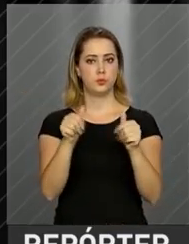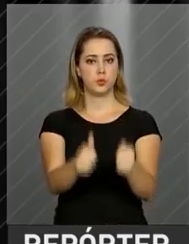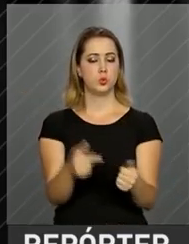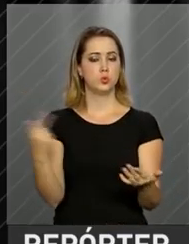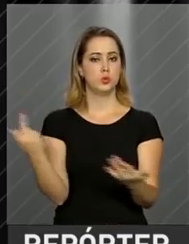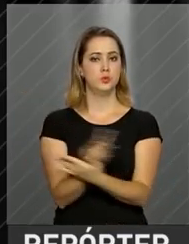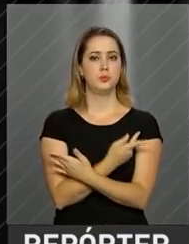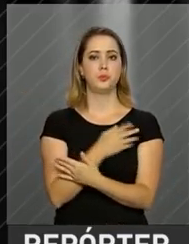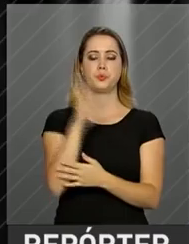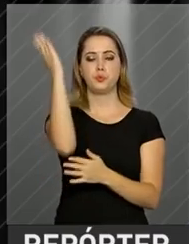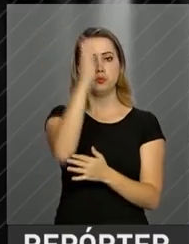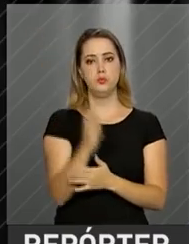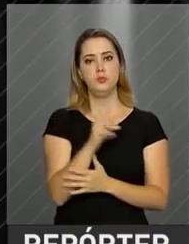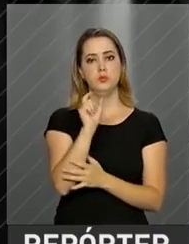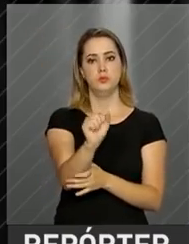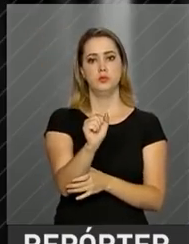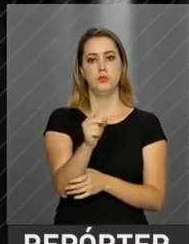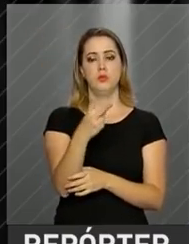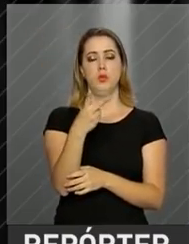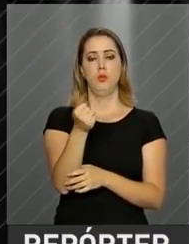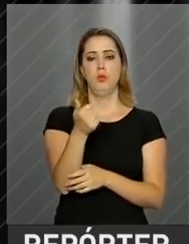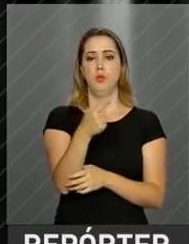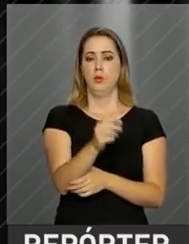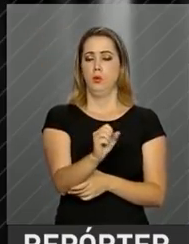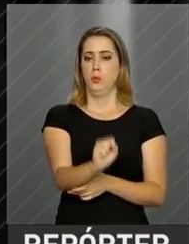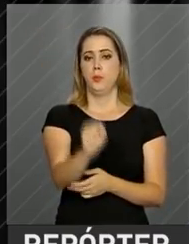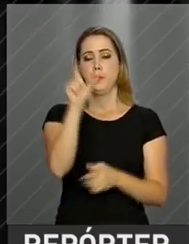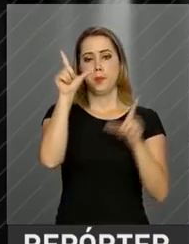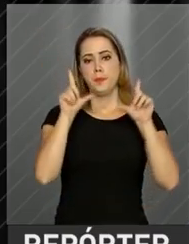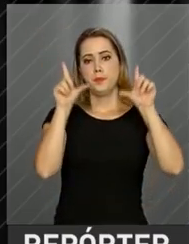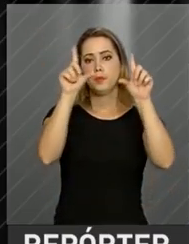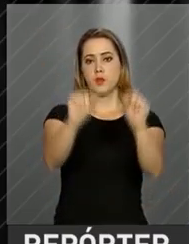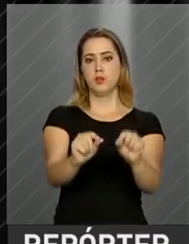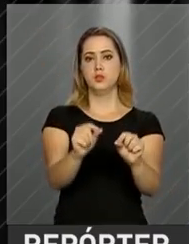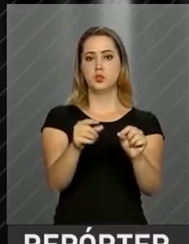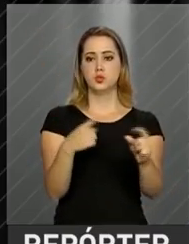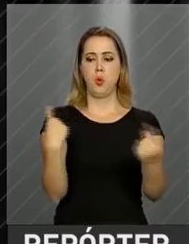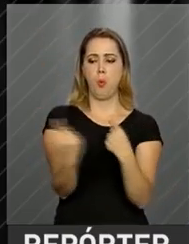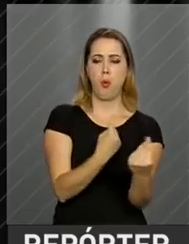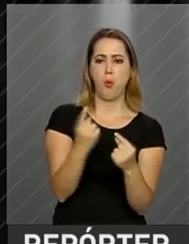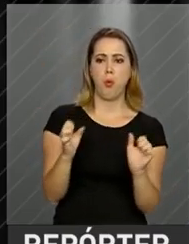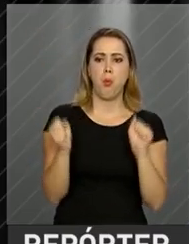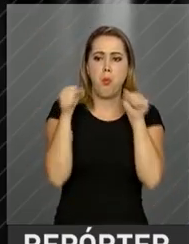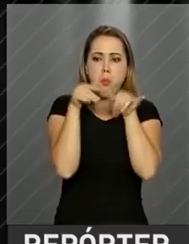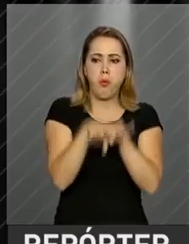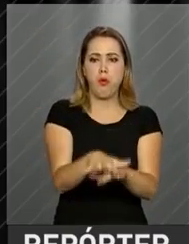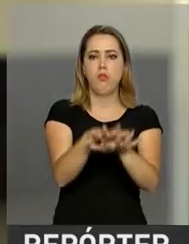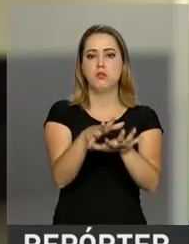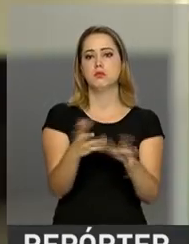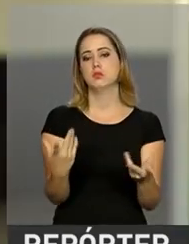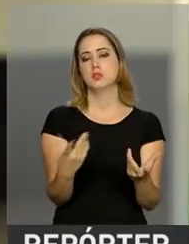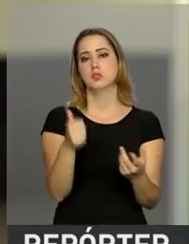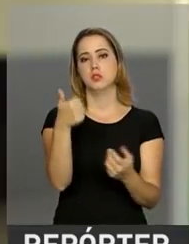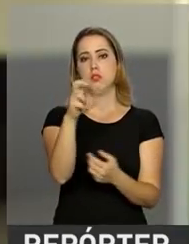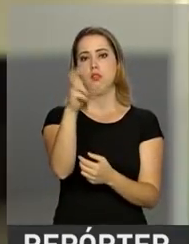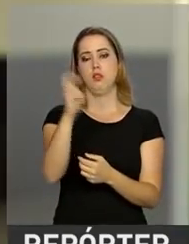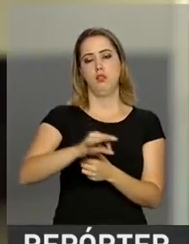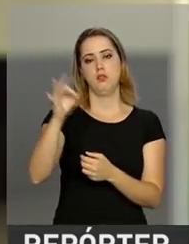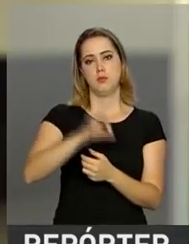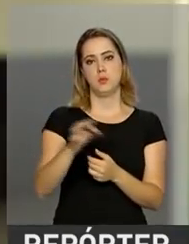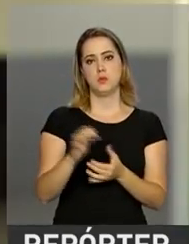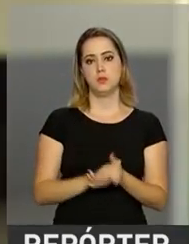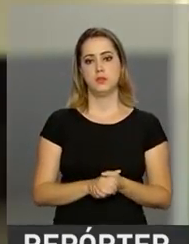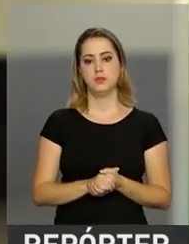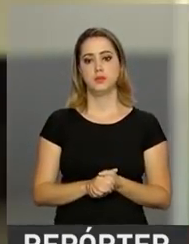penitenciário nacional para 2018 o objetivo é reduzir a superlotação do sistema em 15% para isso vão ser